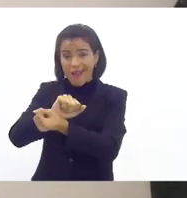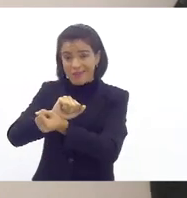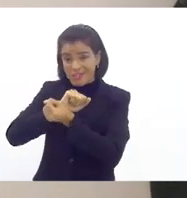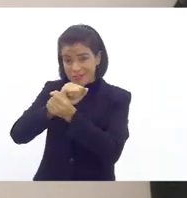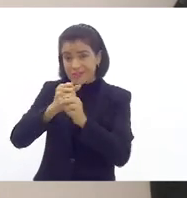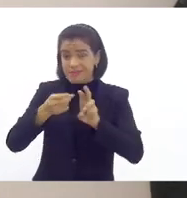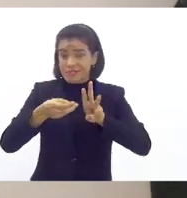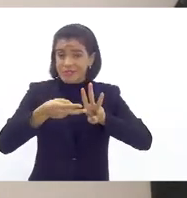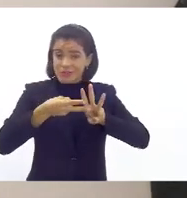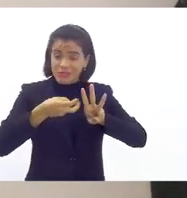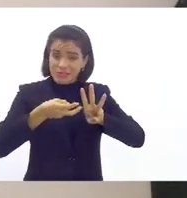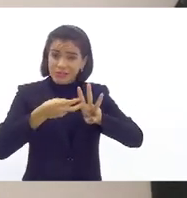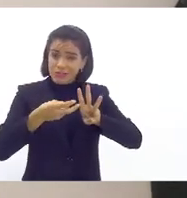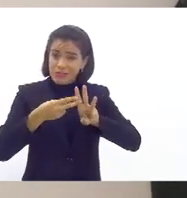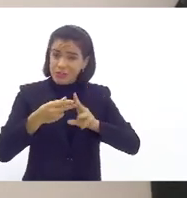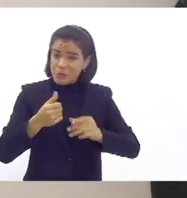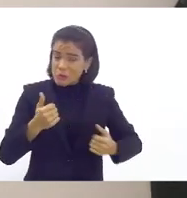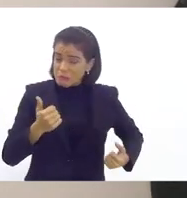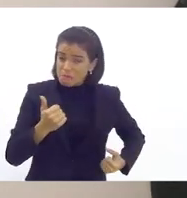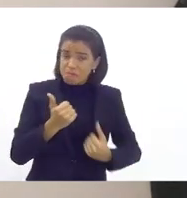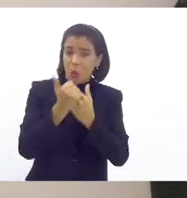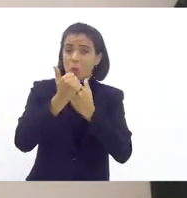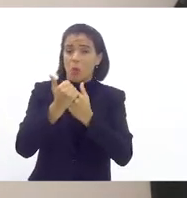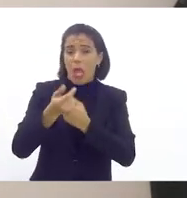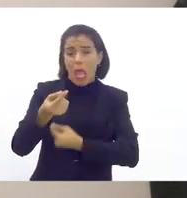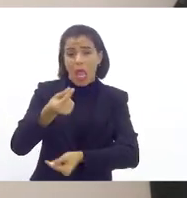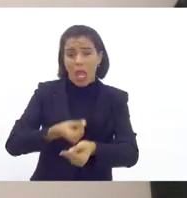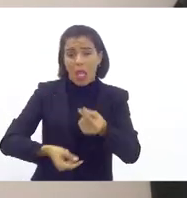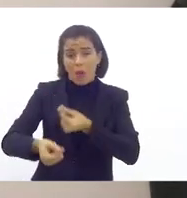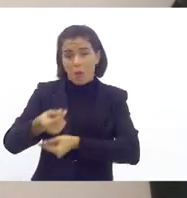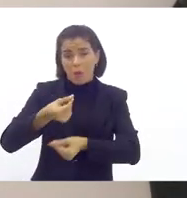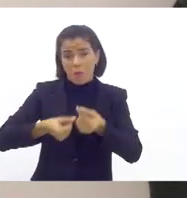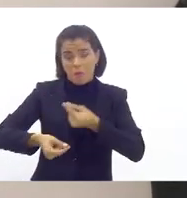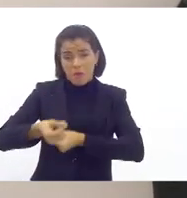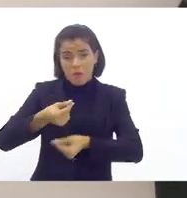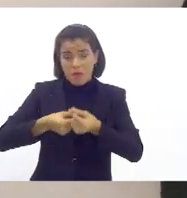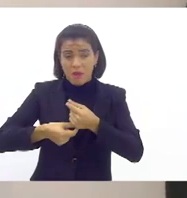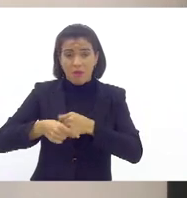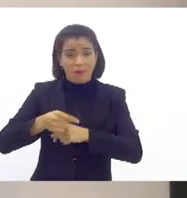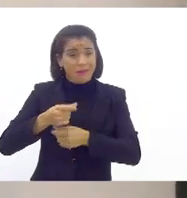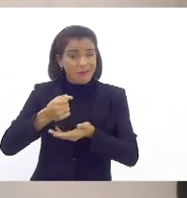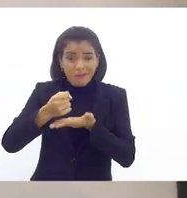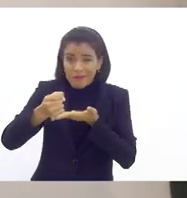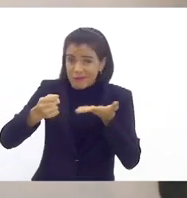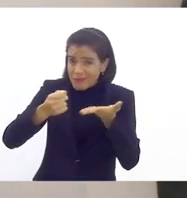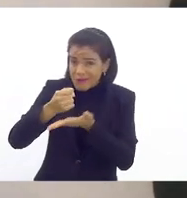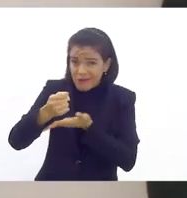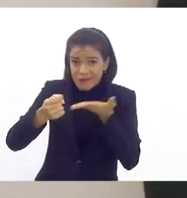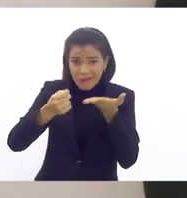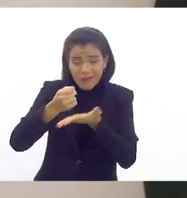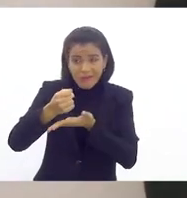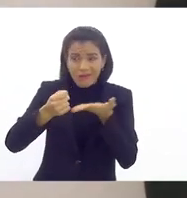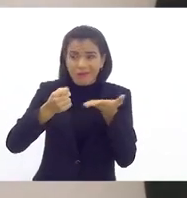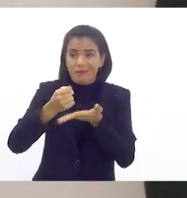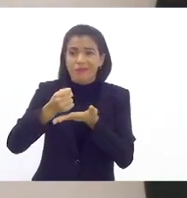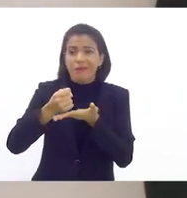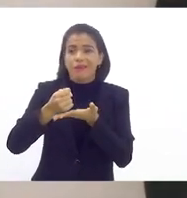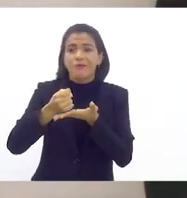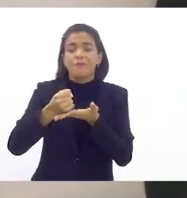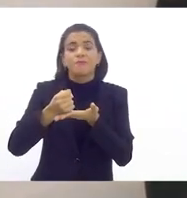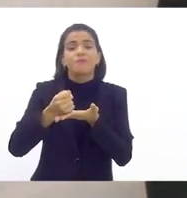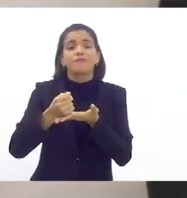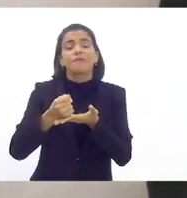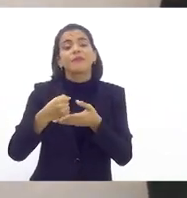dos índios, que sustenta a economia que está na base. e se